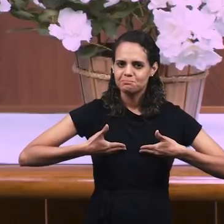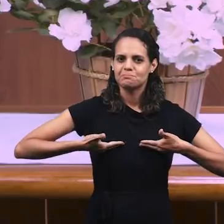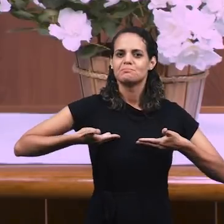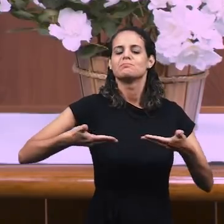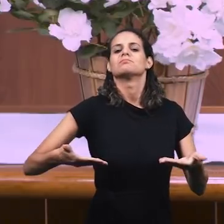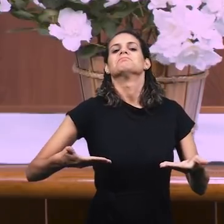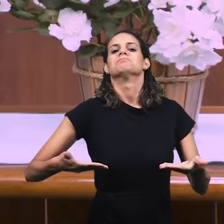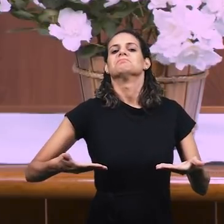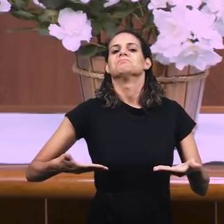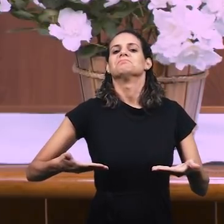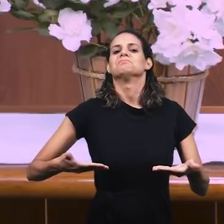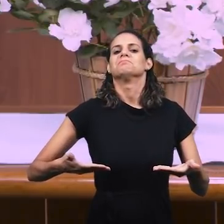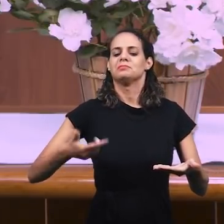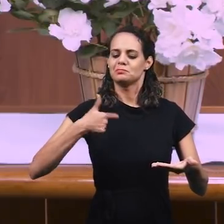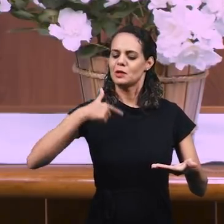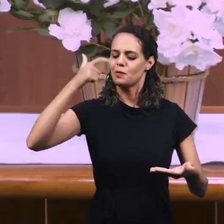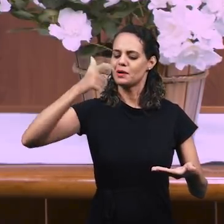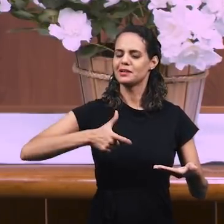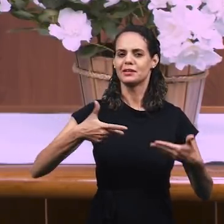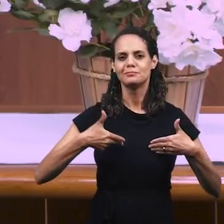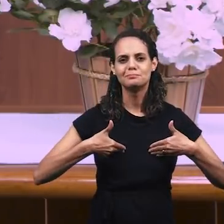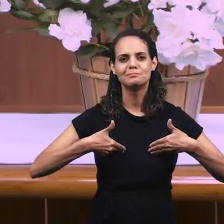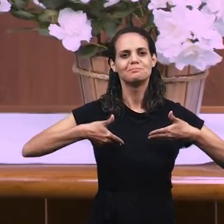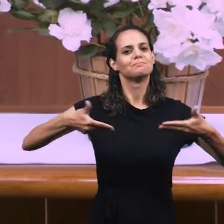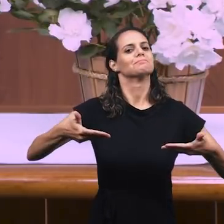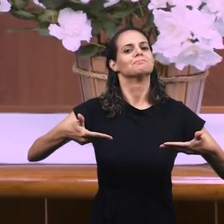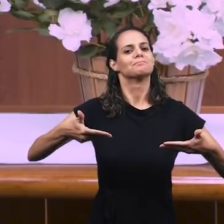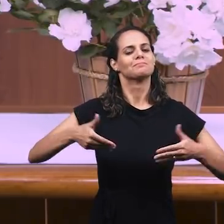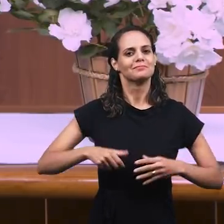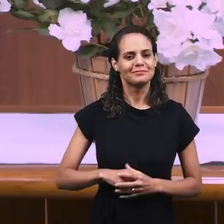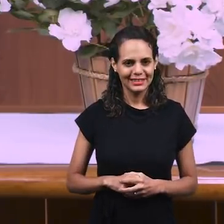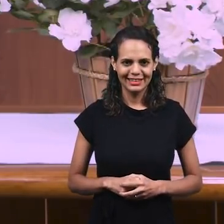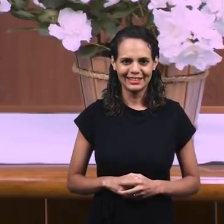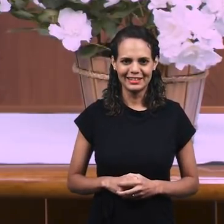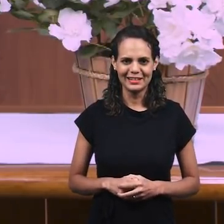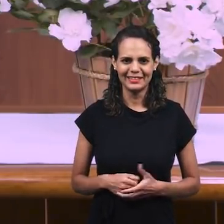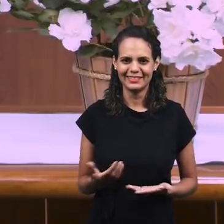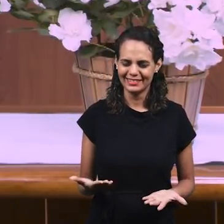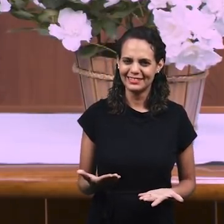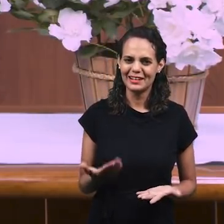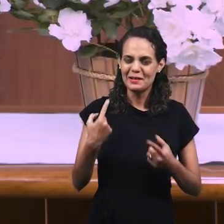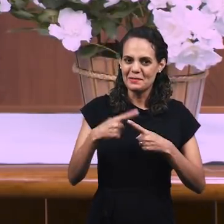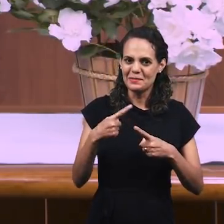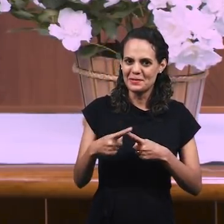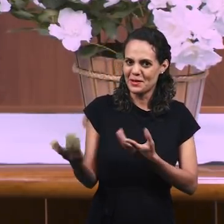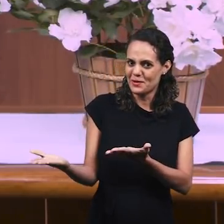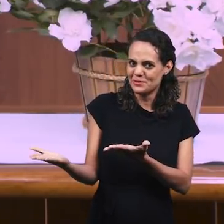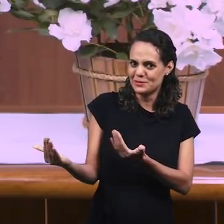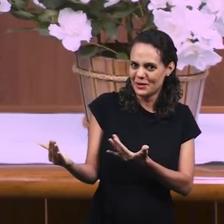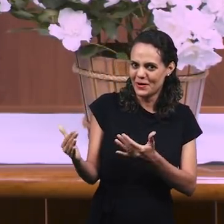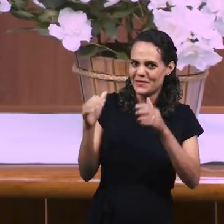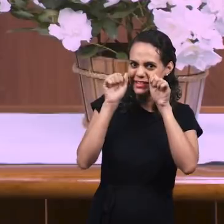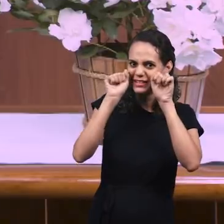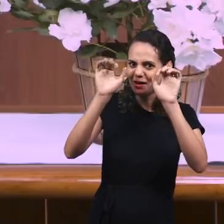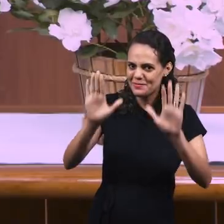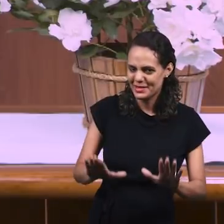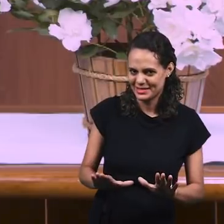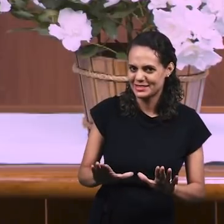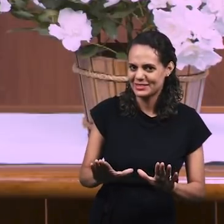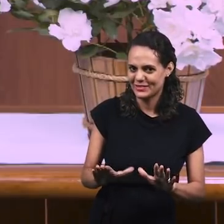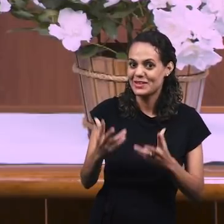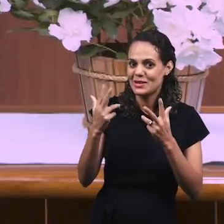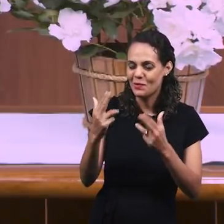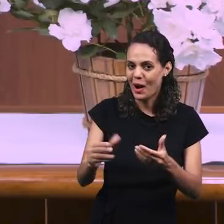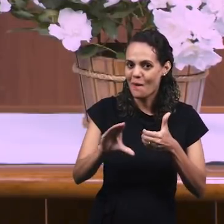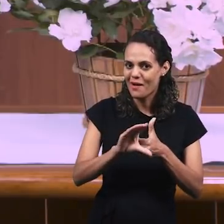sua disposição. Essa disposição que o jovem tem, que às vezes a idade tira um pouco. Mas apesar que se tiver na bênção,